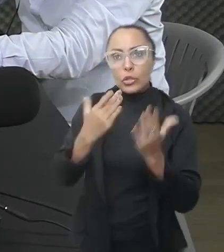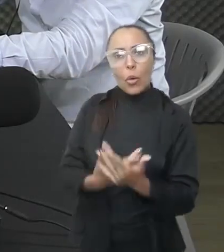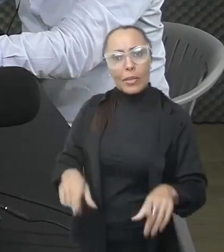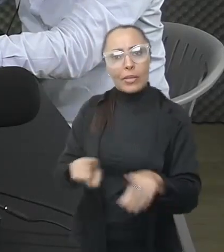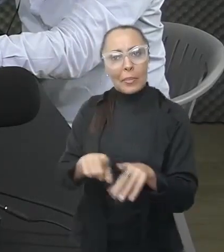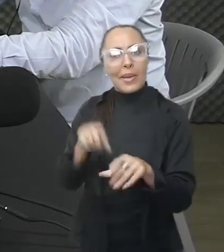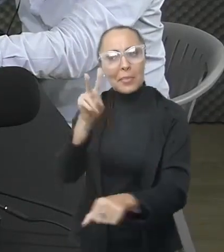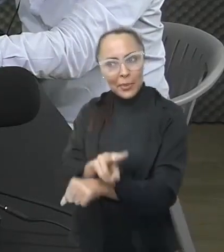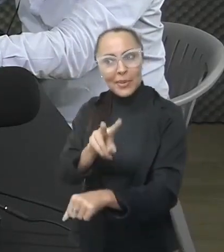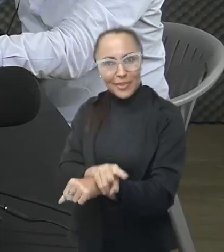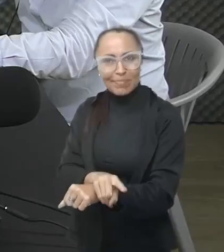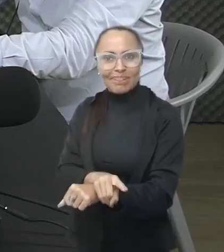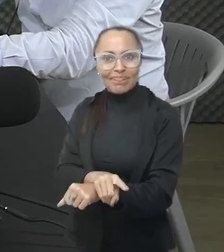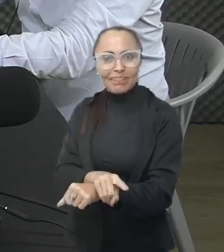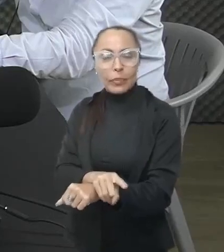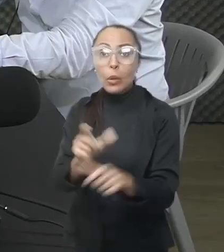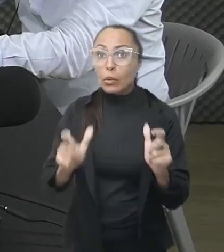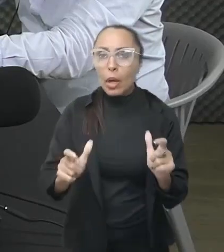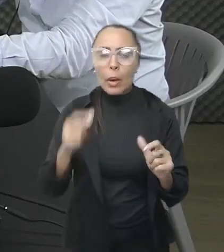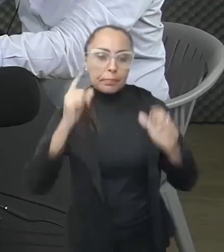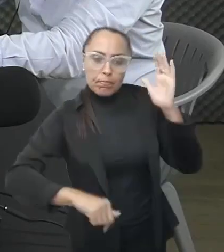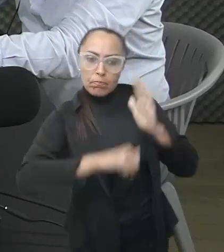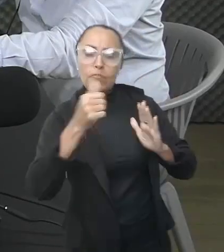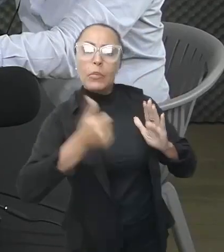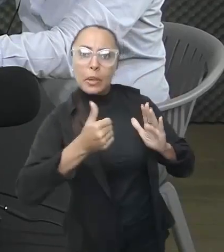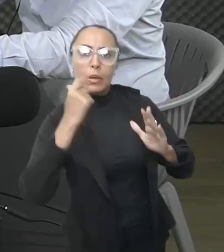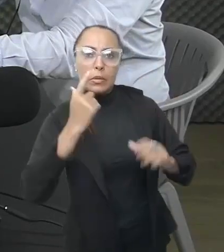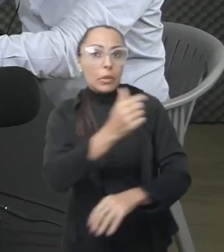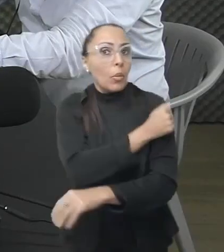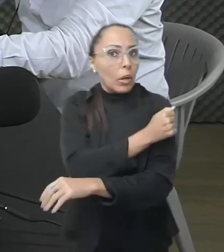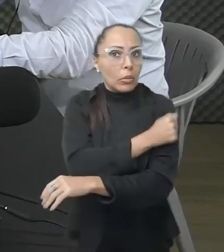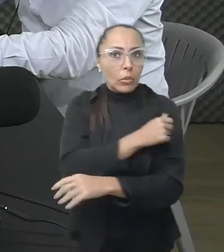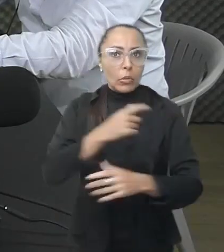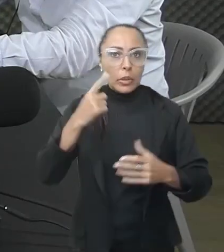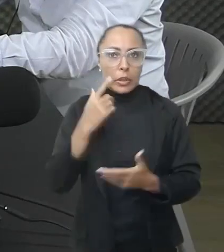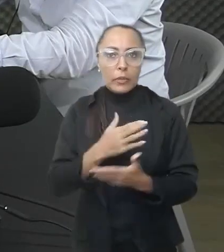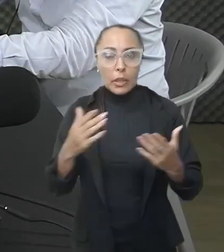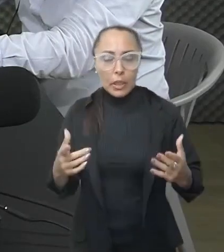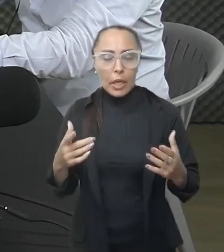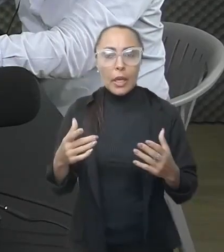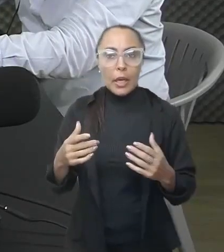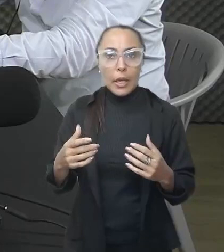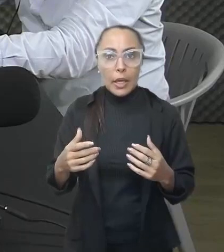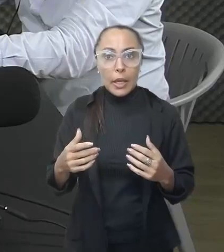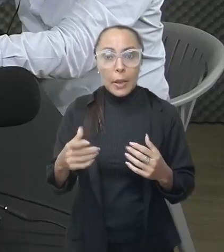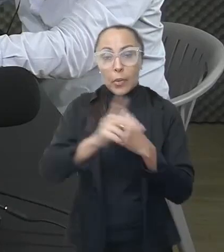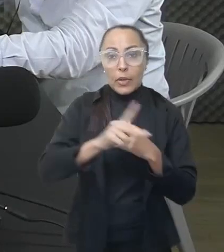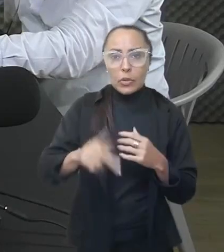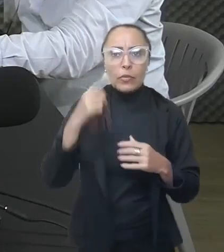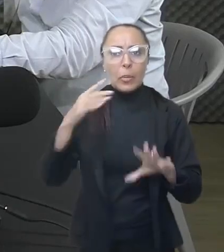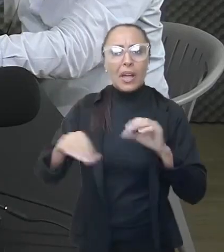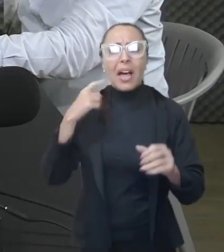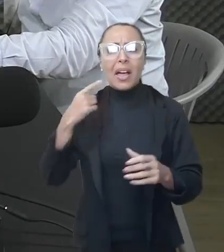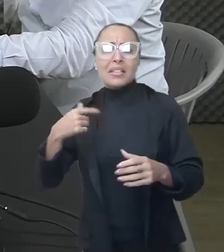lugar de proteção, a primeira coisa que os estudantes, que ainda são professores em formação, dizem: mas se eu